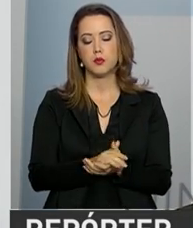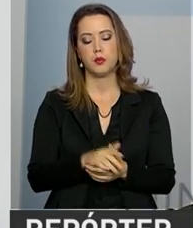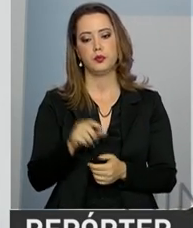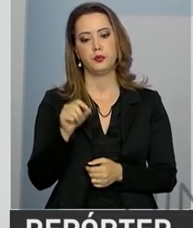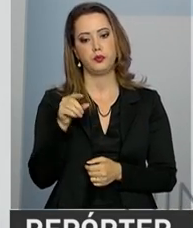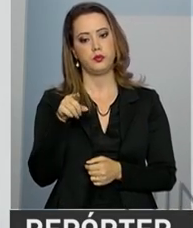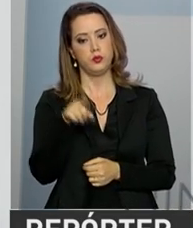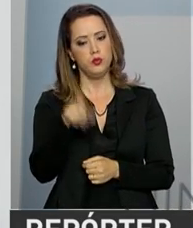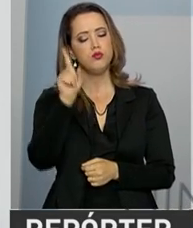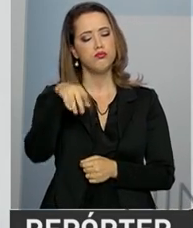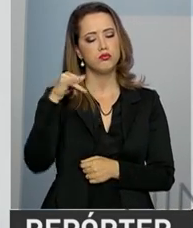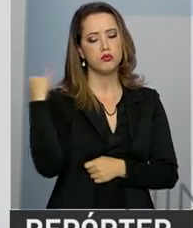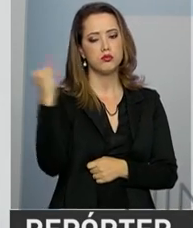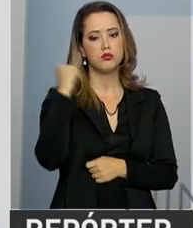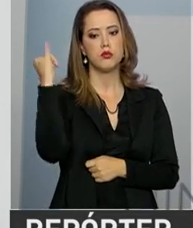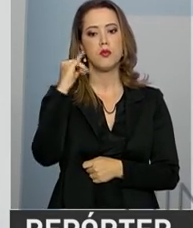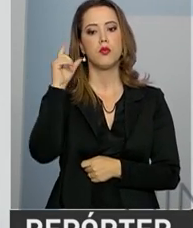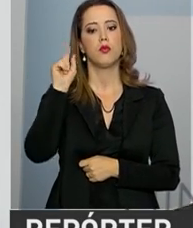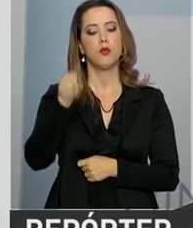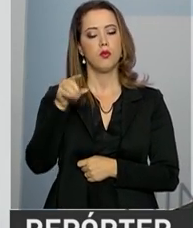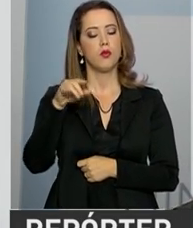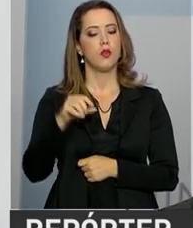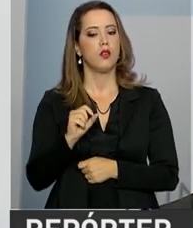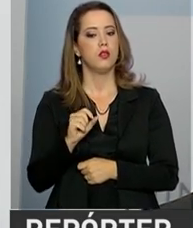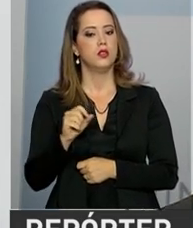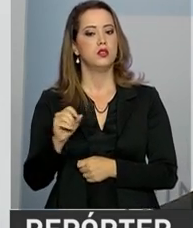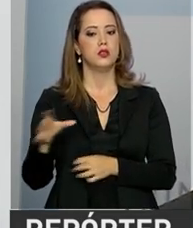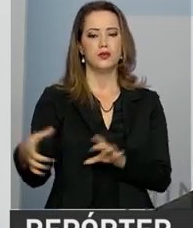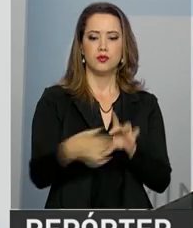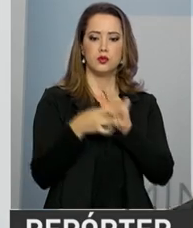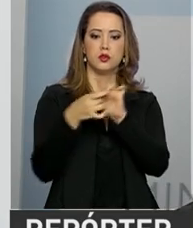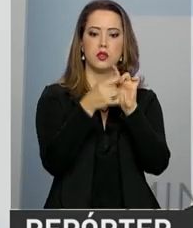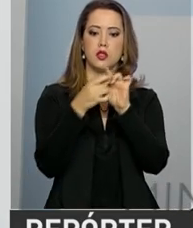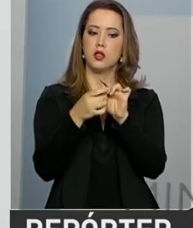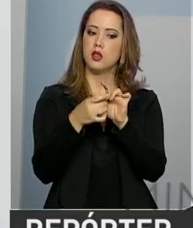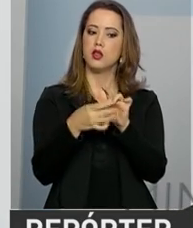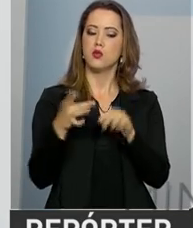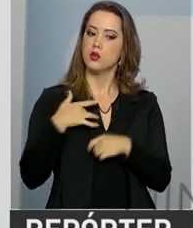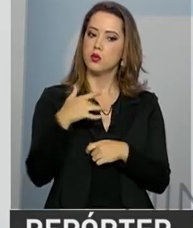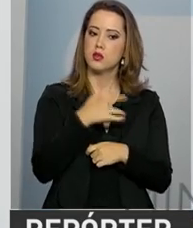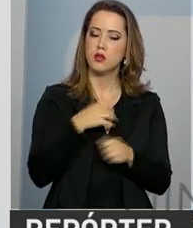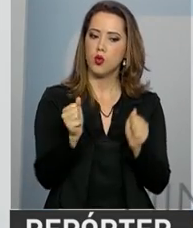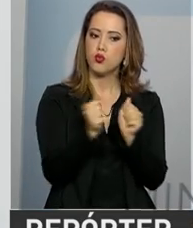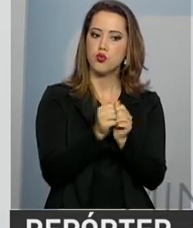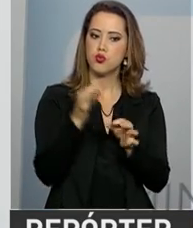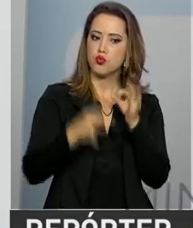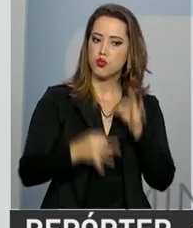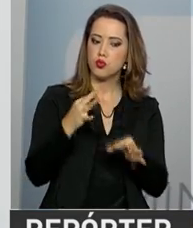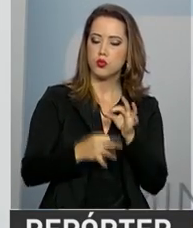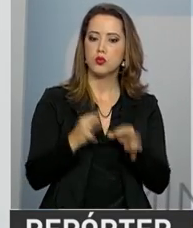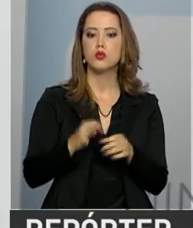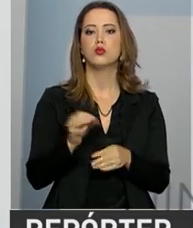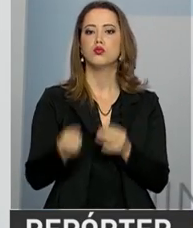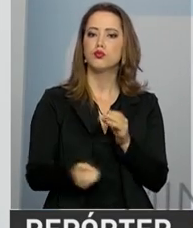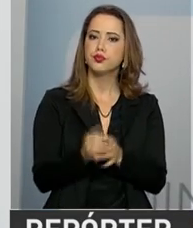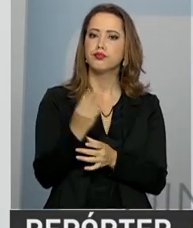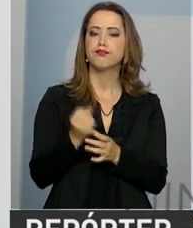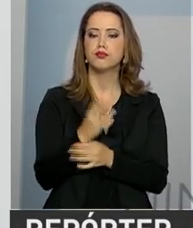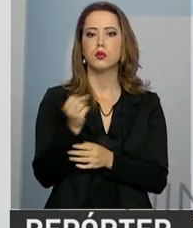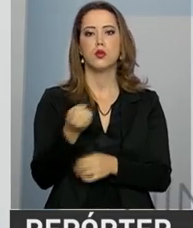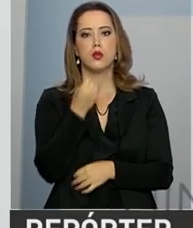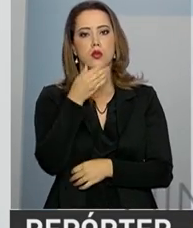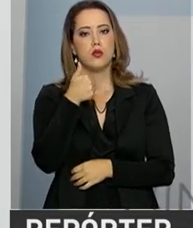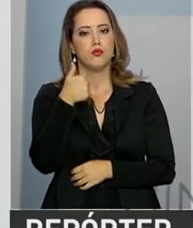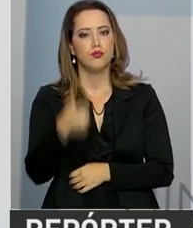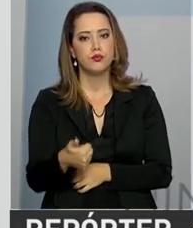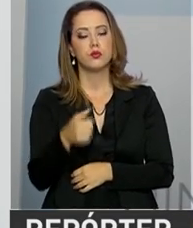portanto é muito importante que esta armonização que está sendo proposta Produza bons resultados e faça com